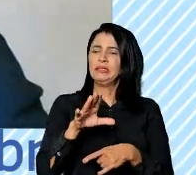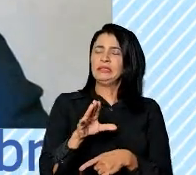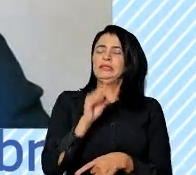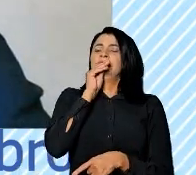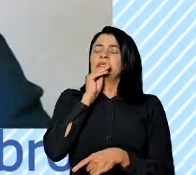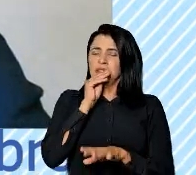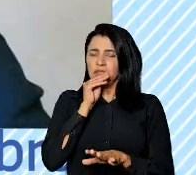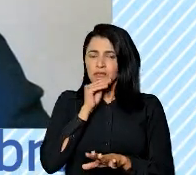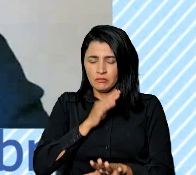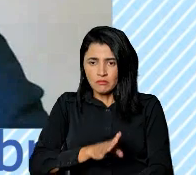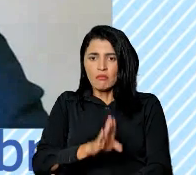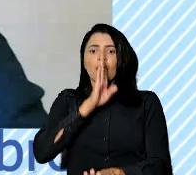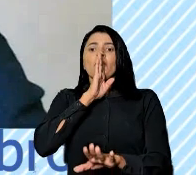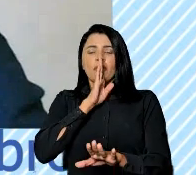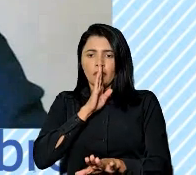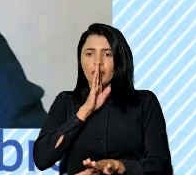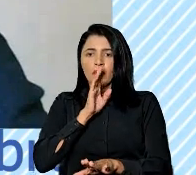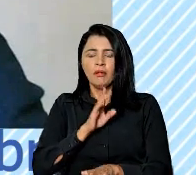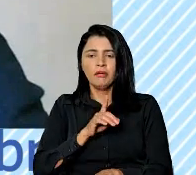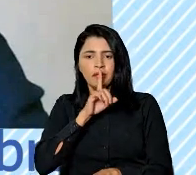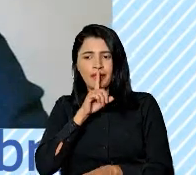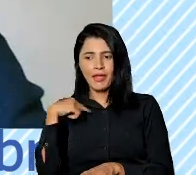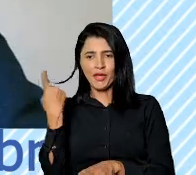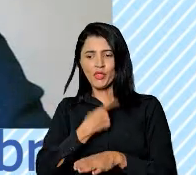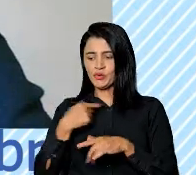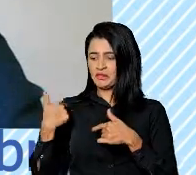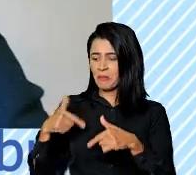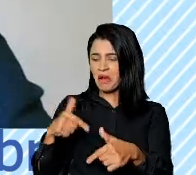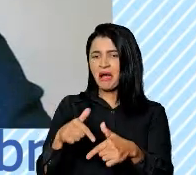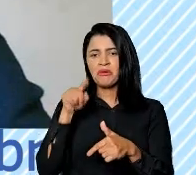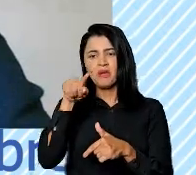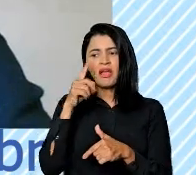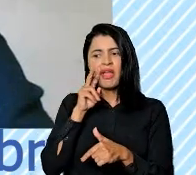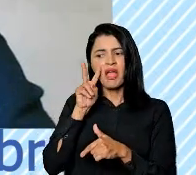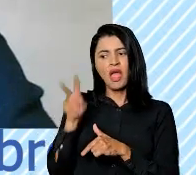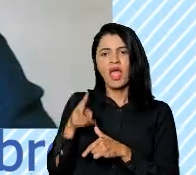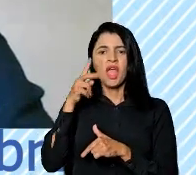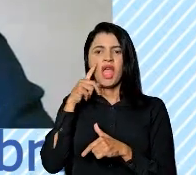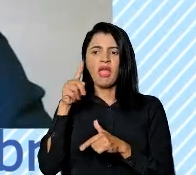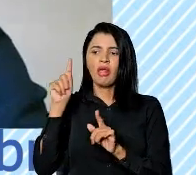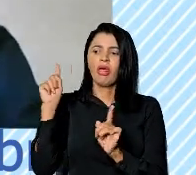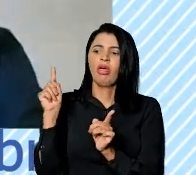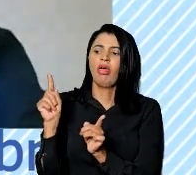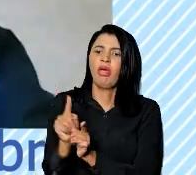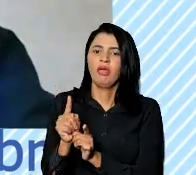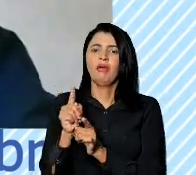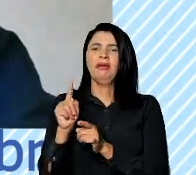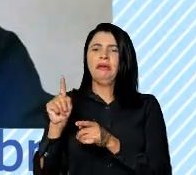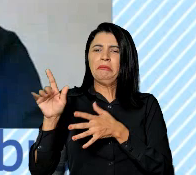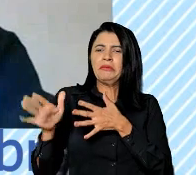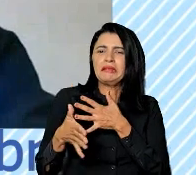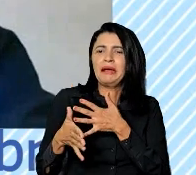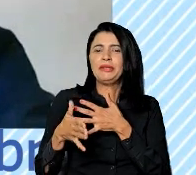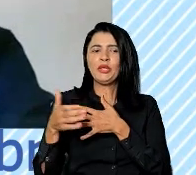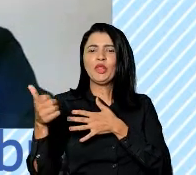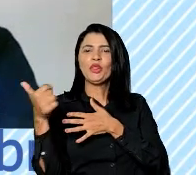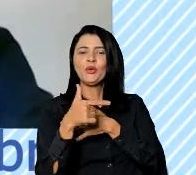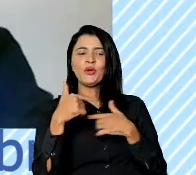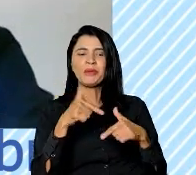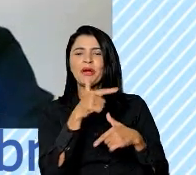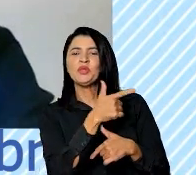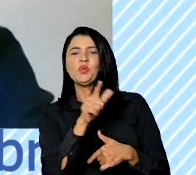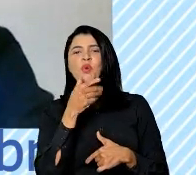muito mais a nossa atuação política, ela é muito mais minimizada do que a atuação política dos